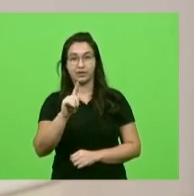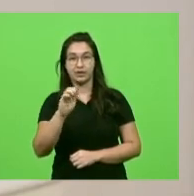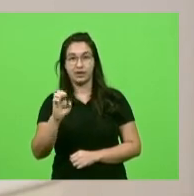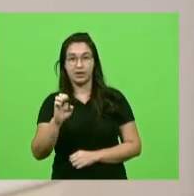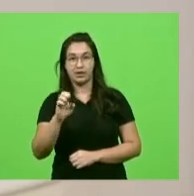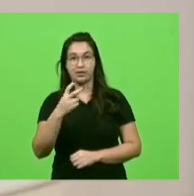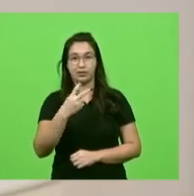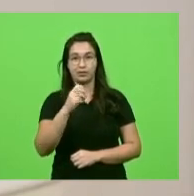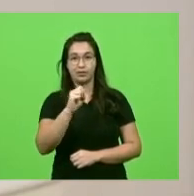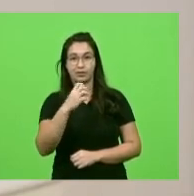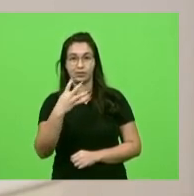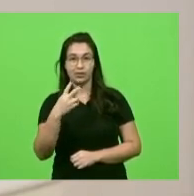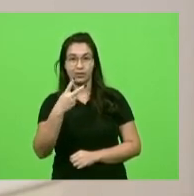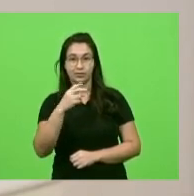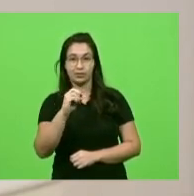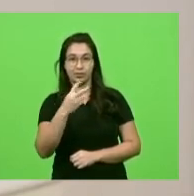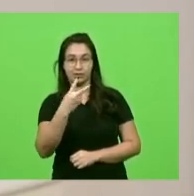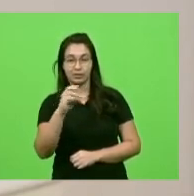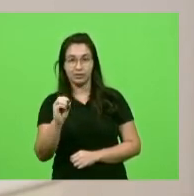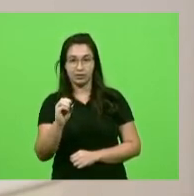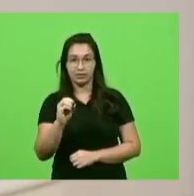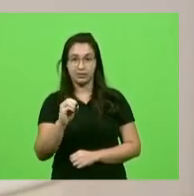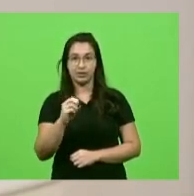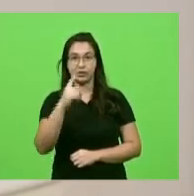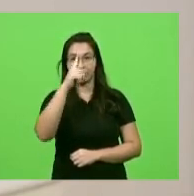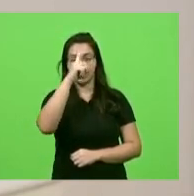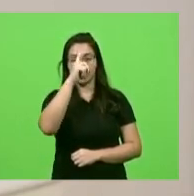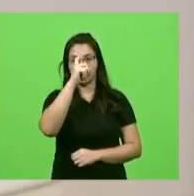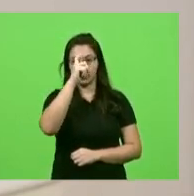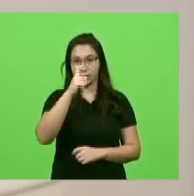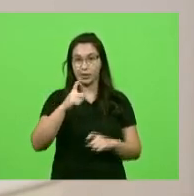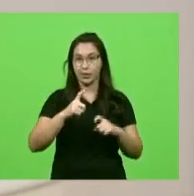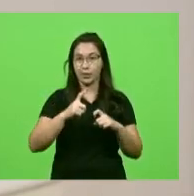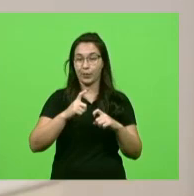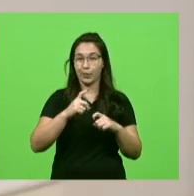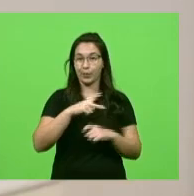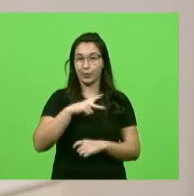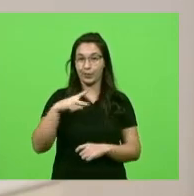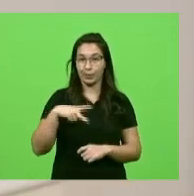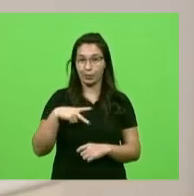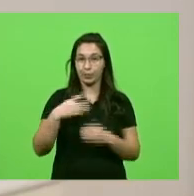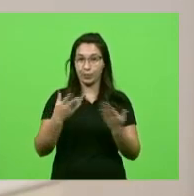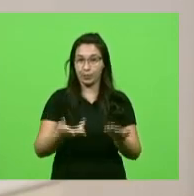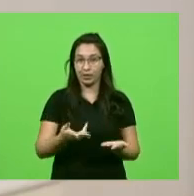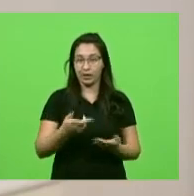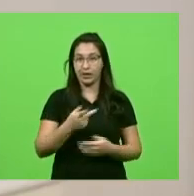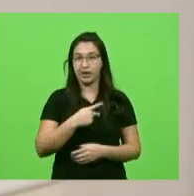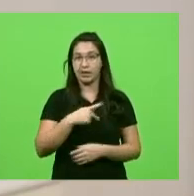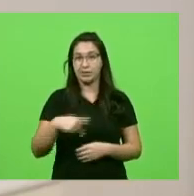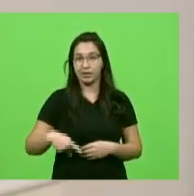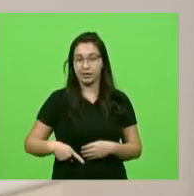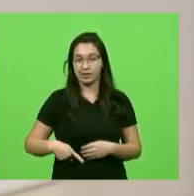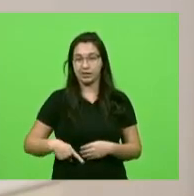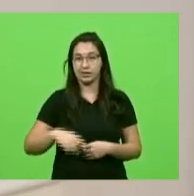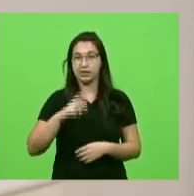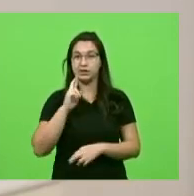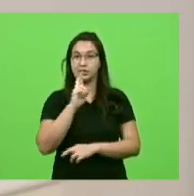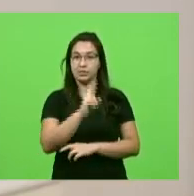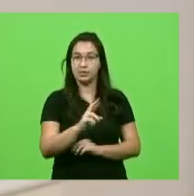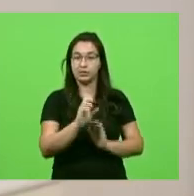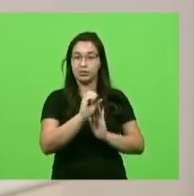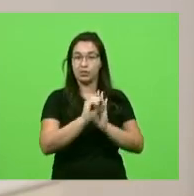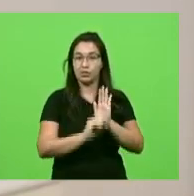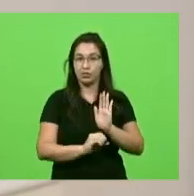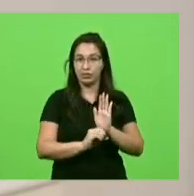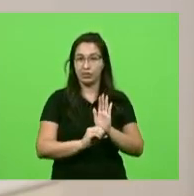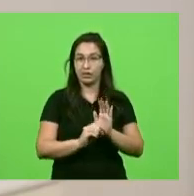o superintendente dos hospitais públicos estaduais, senhor Márcio Mesquita Júdice, em resposta ao ofício da